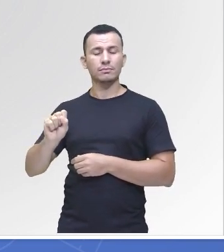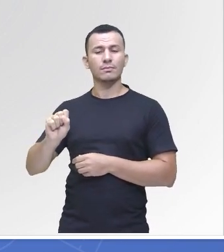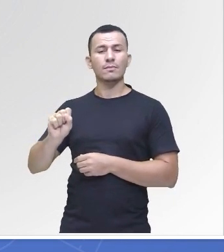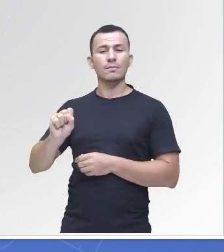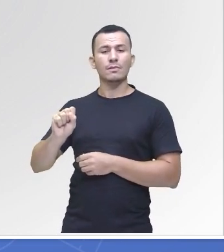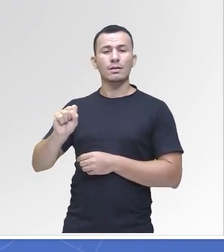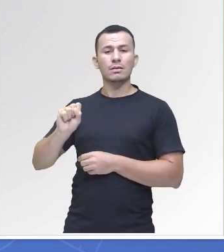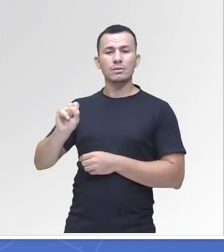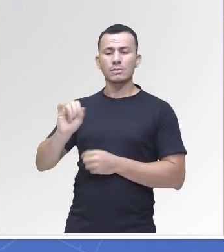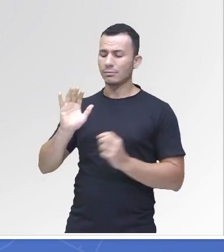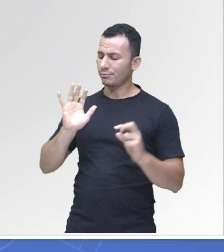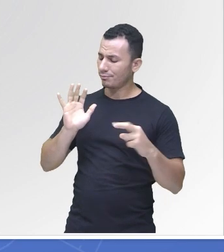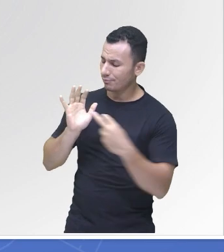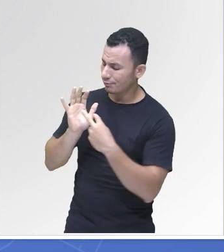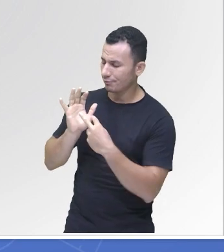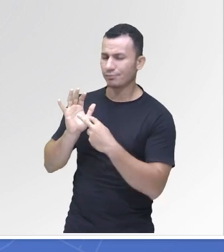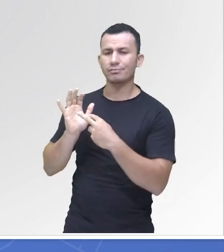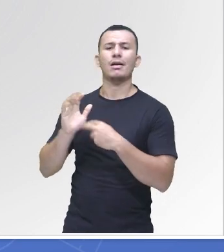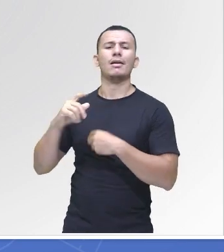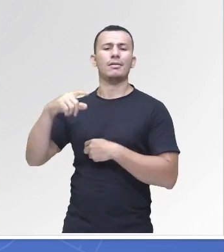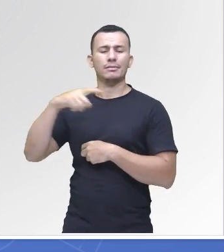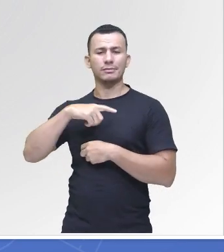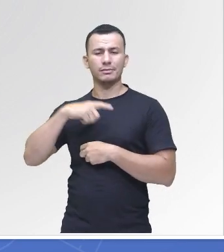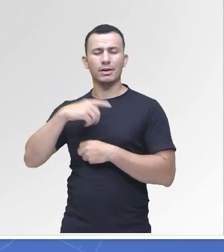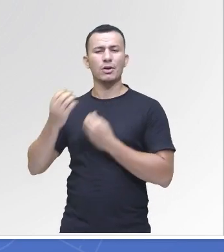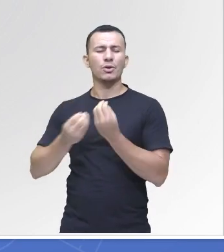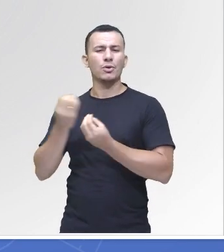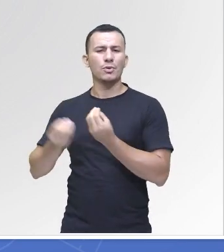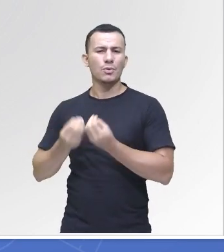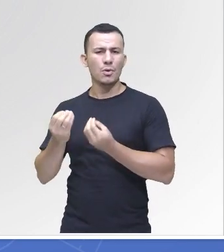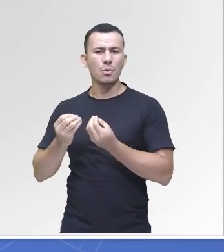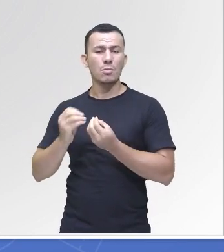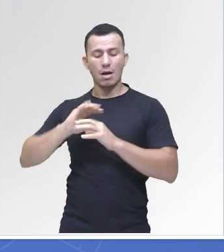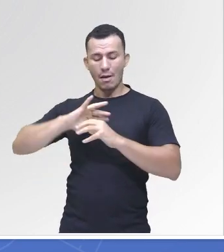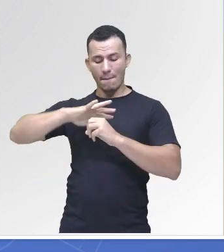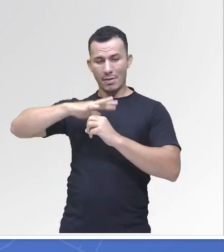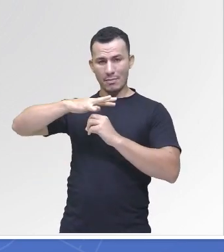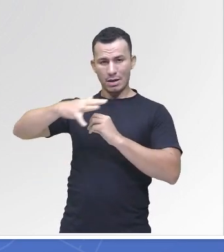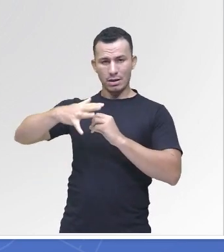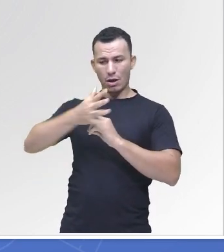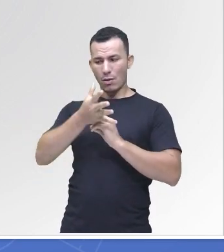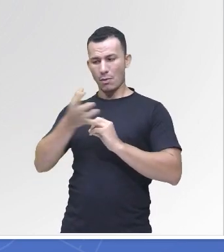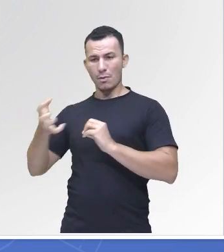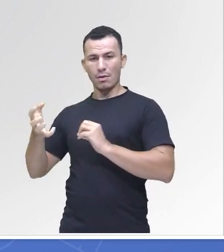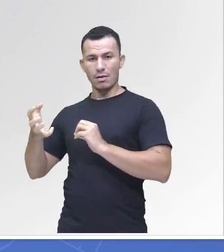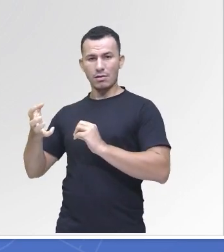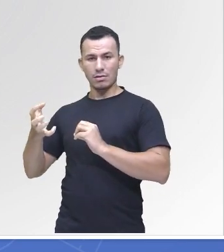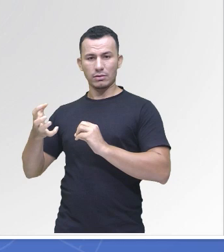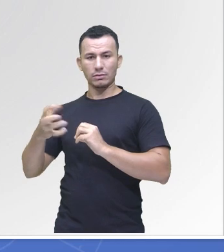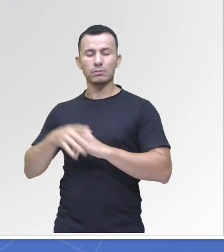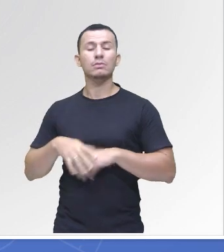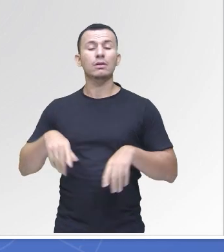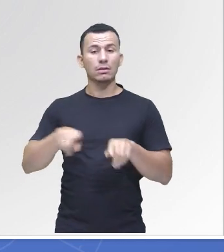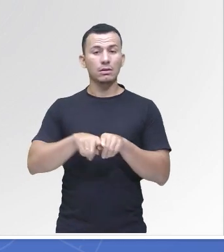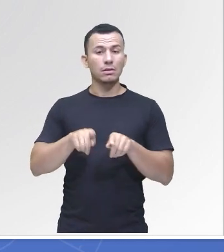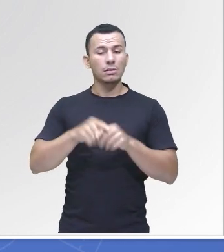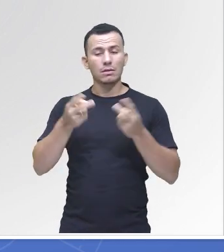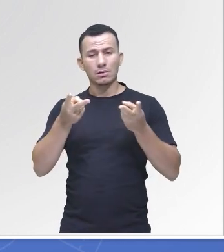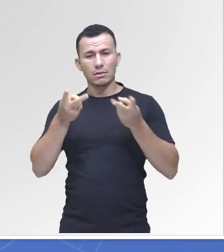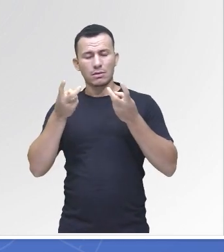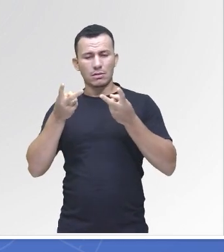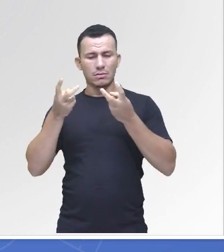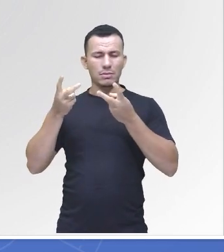porque ele obteve esses lipídios através de alguma membrana plasmática, tá bom? Aqui a gente observa também